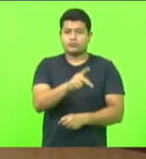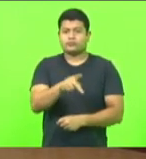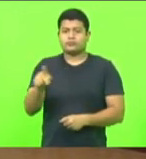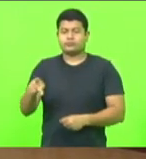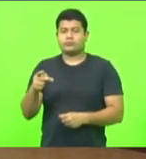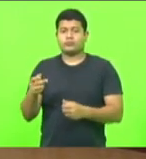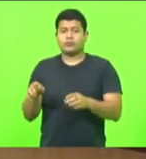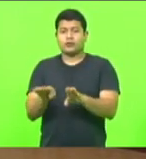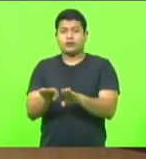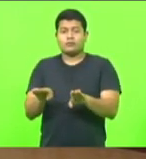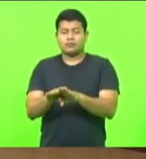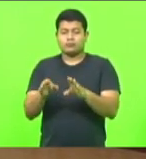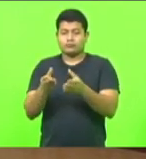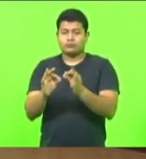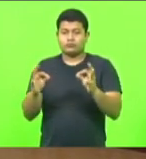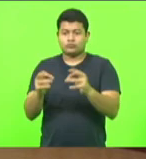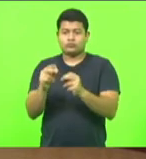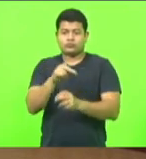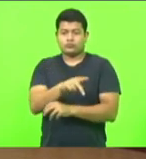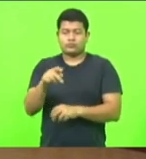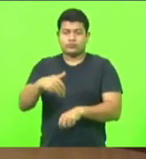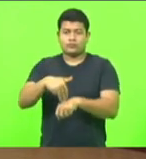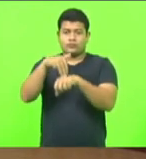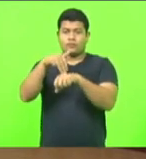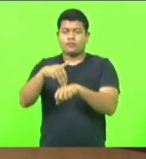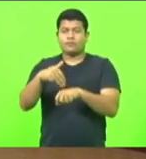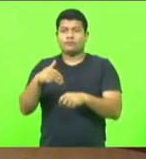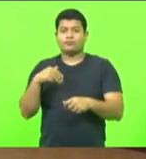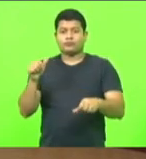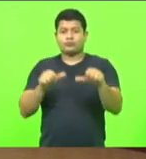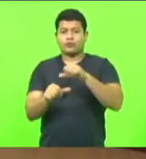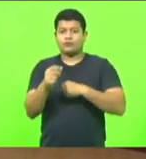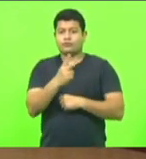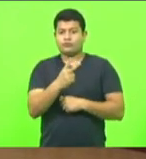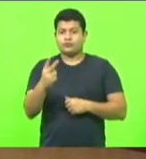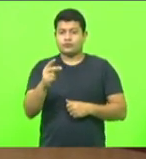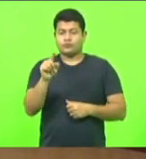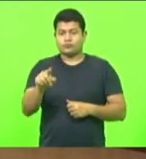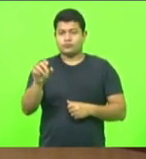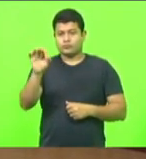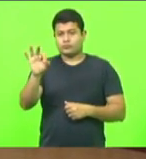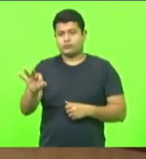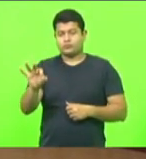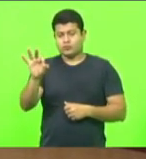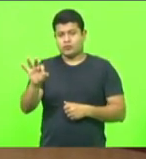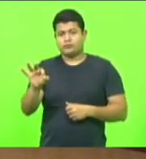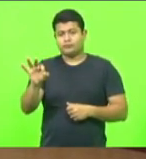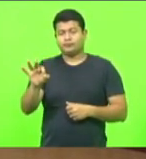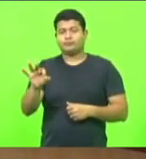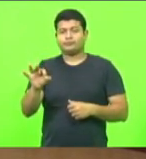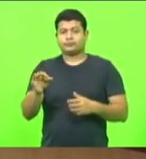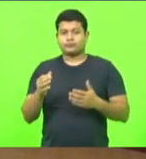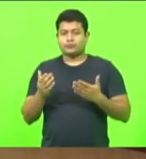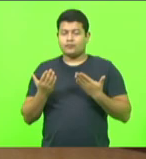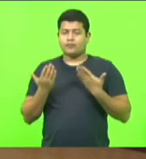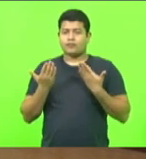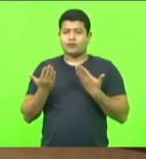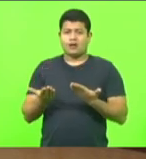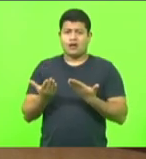de 28%, conforme esta tabela, não representam 5% dos professores e professoras no estado de Santa